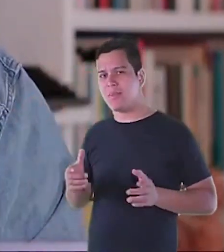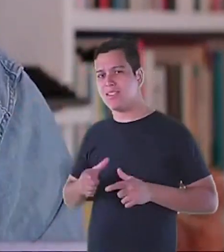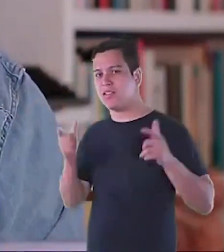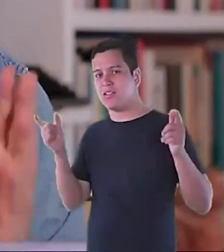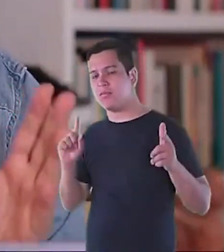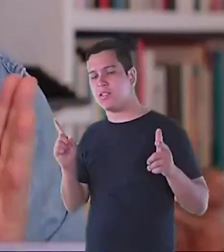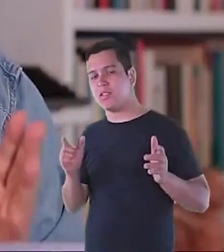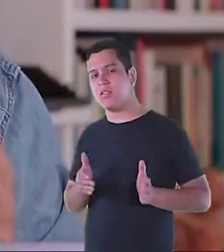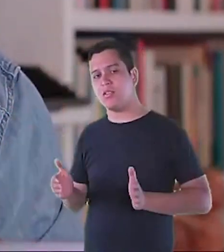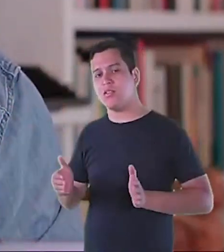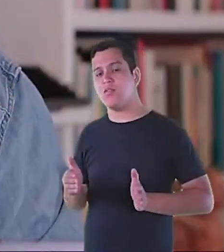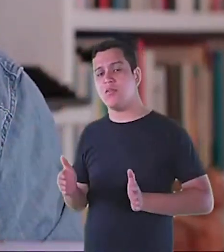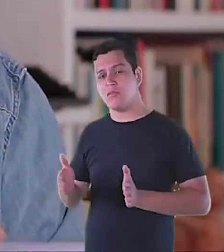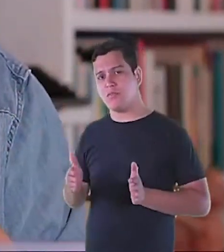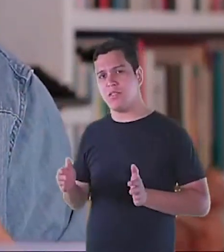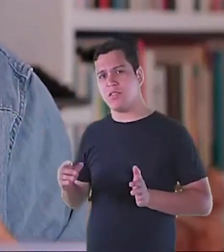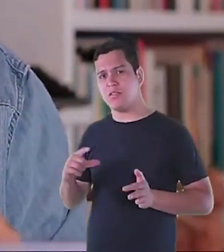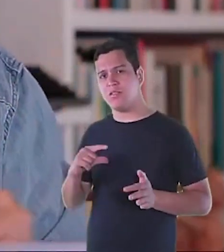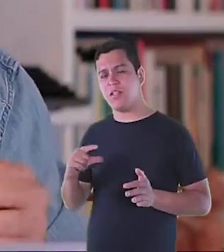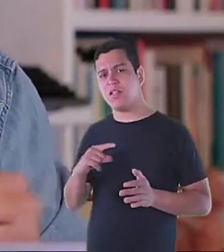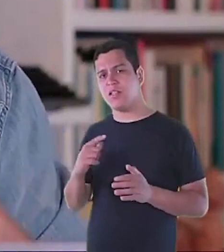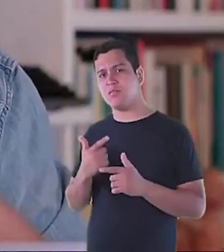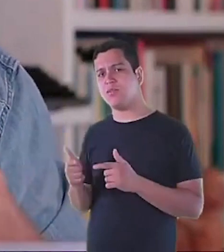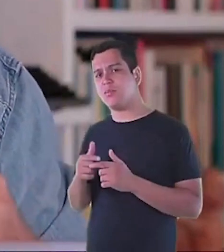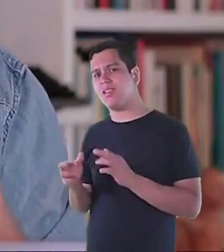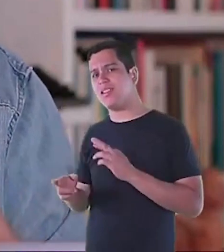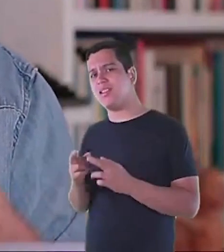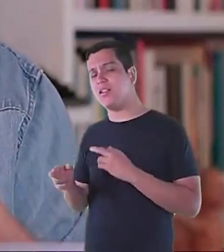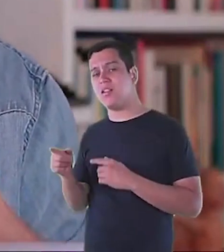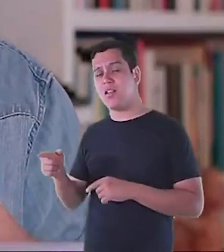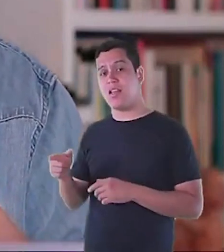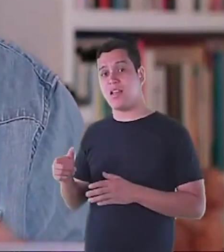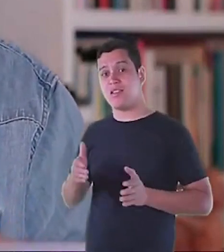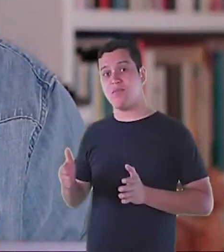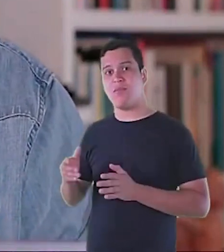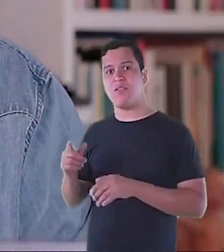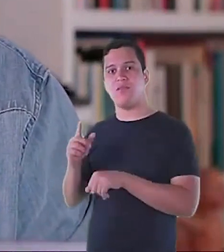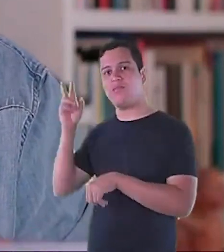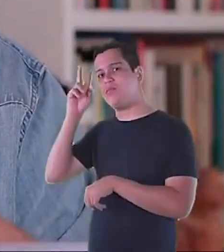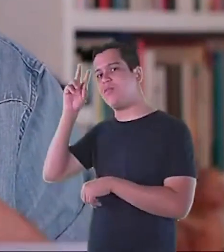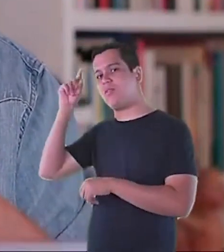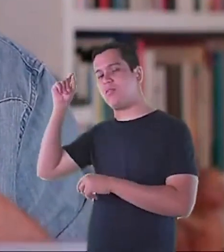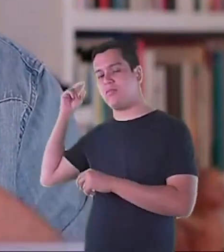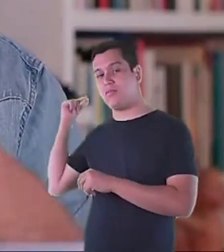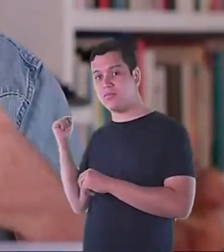ali, naquele momento histórico no qual não foi feita uma espécie de